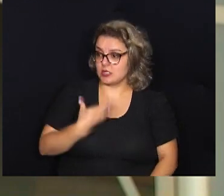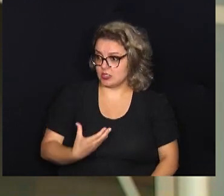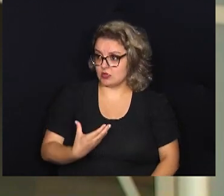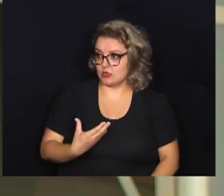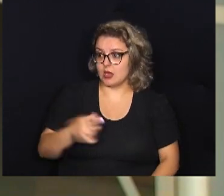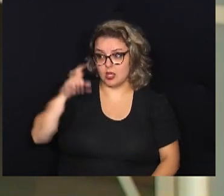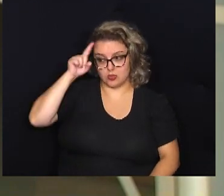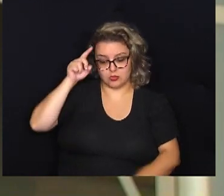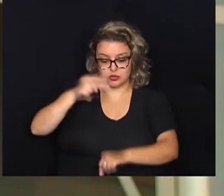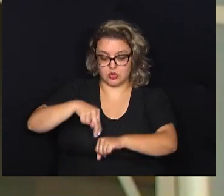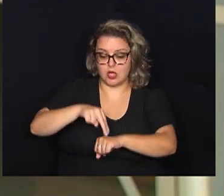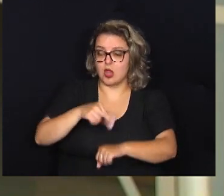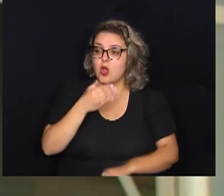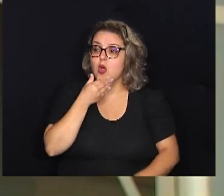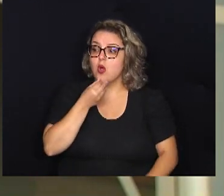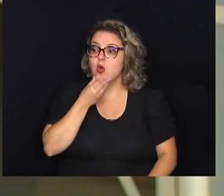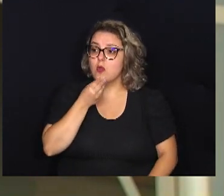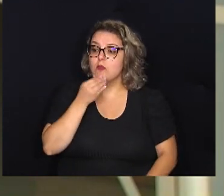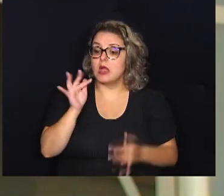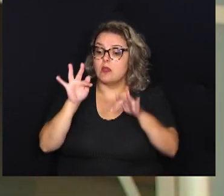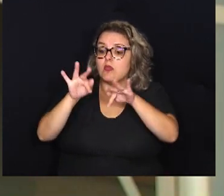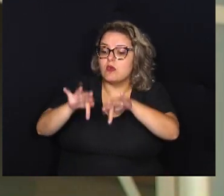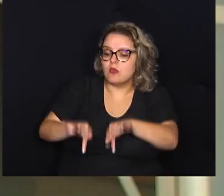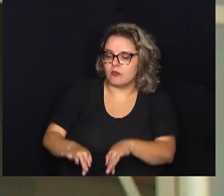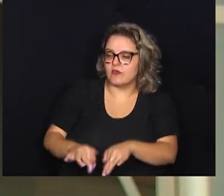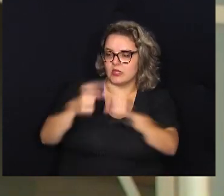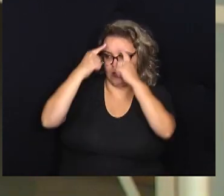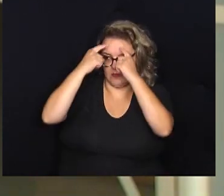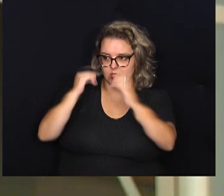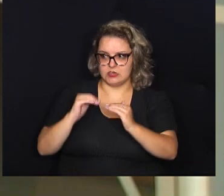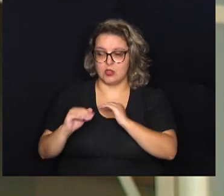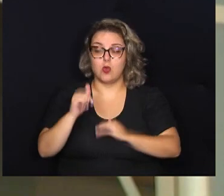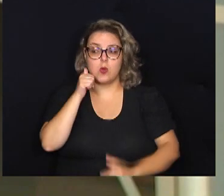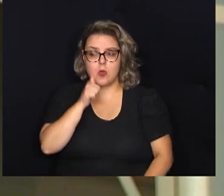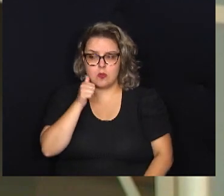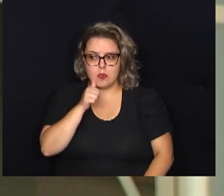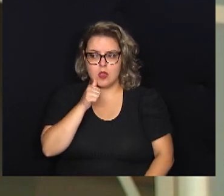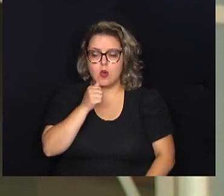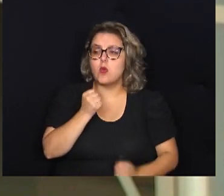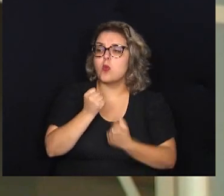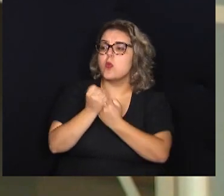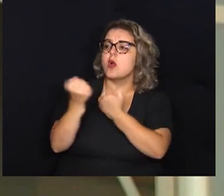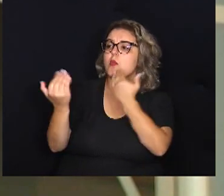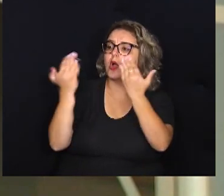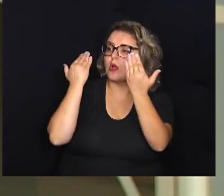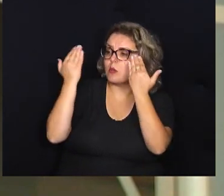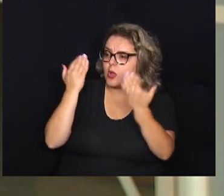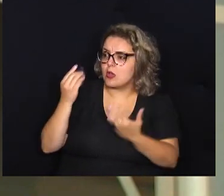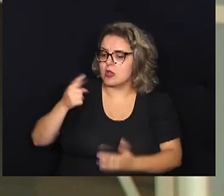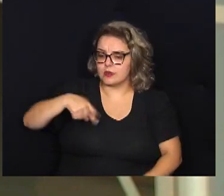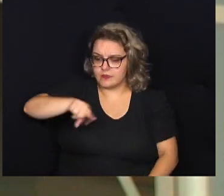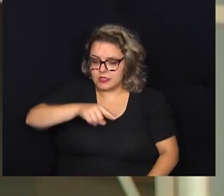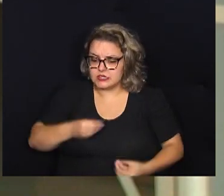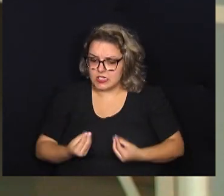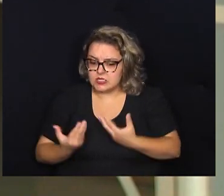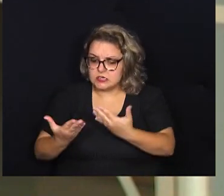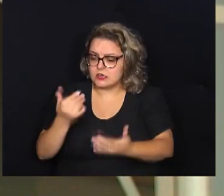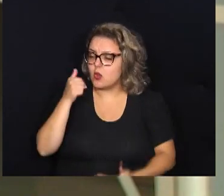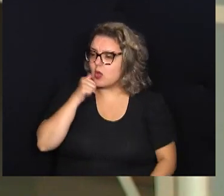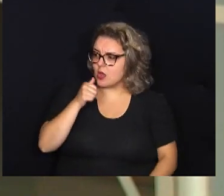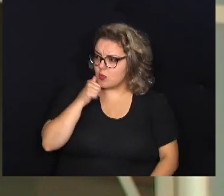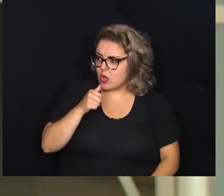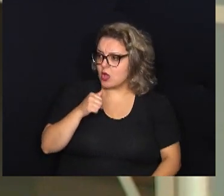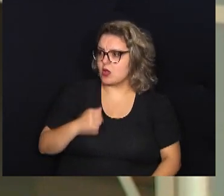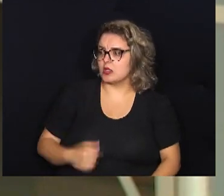Dia Nacional dos Homens pelo fim da violência contra a mulher. Além do apoio psicológico que vocês oferecem às mulheres que